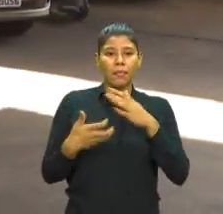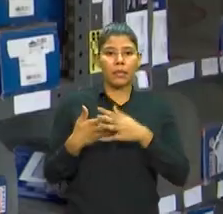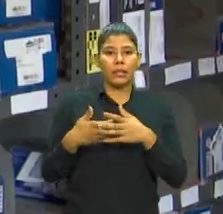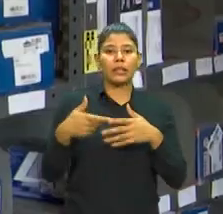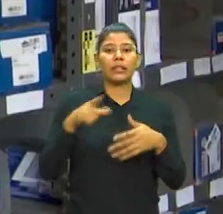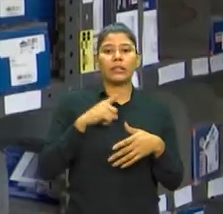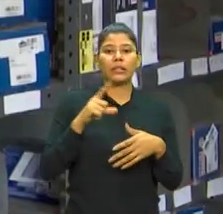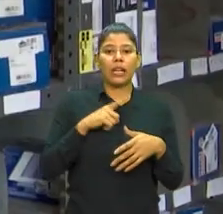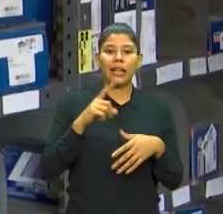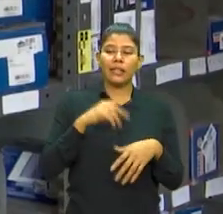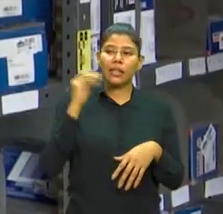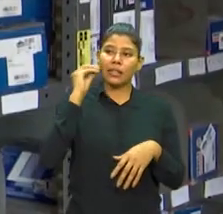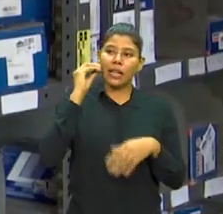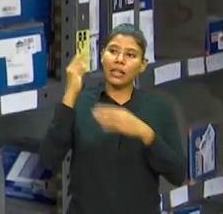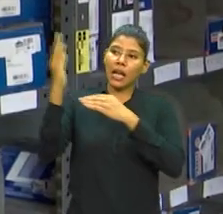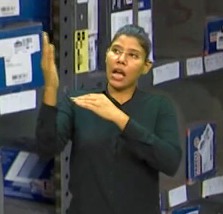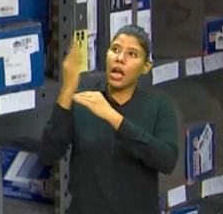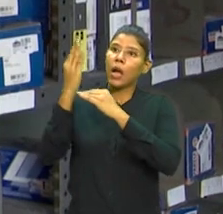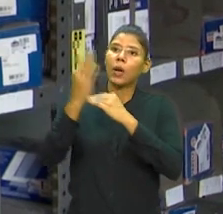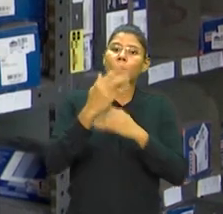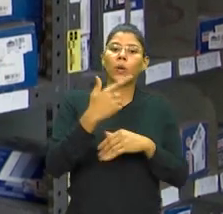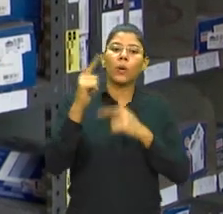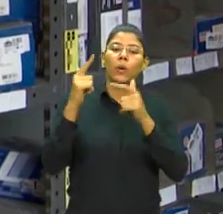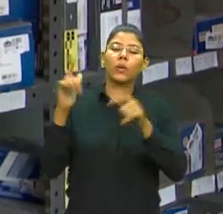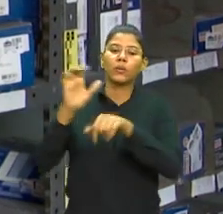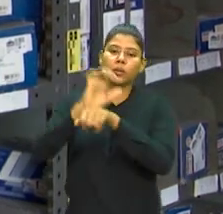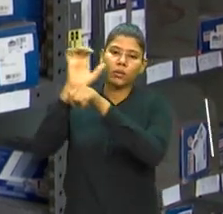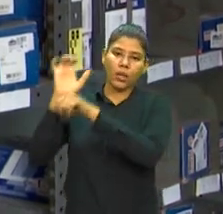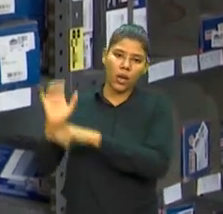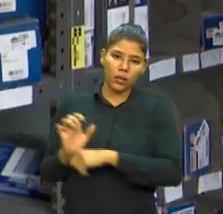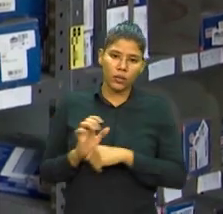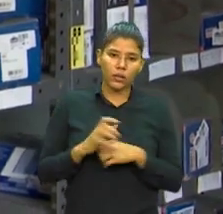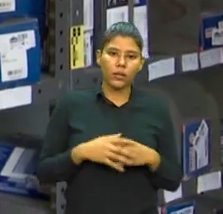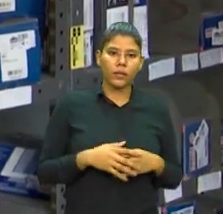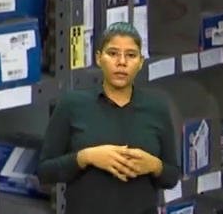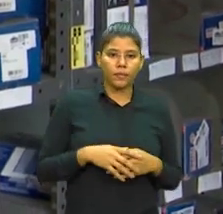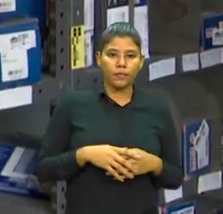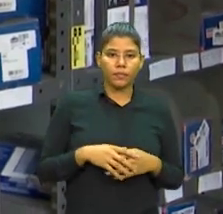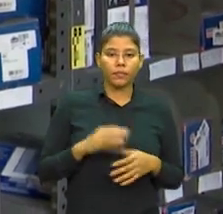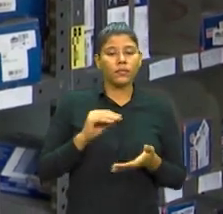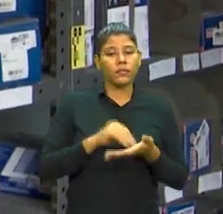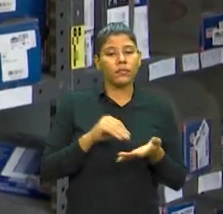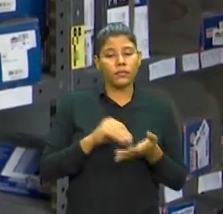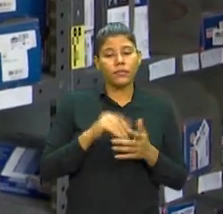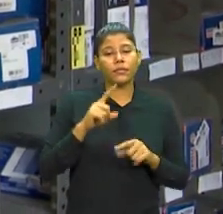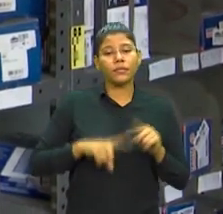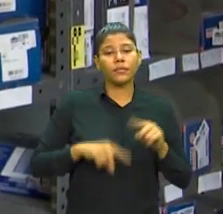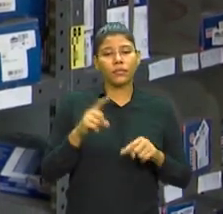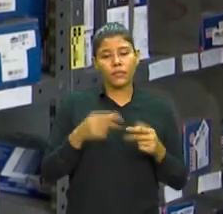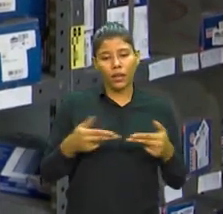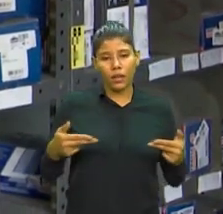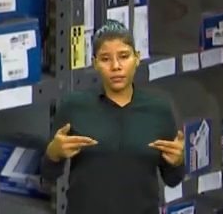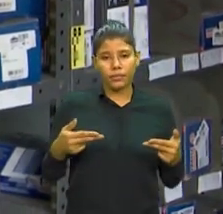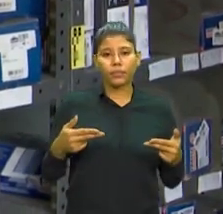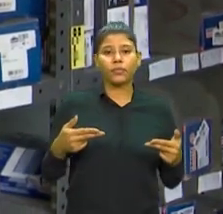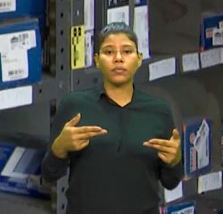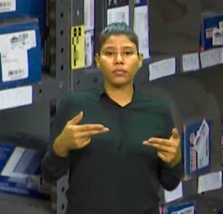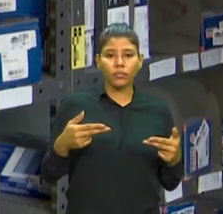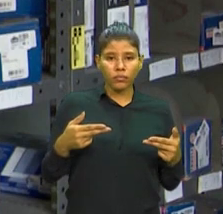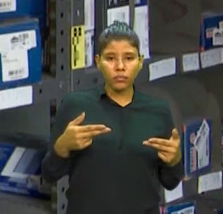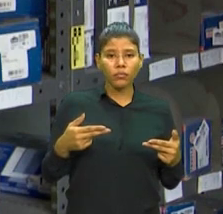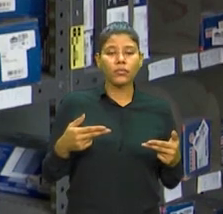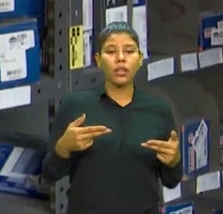estados a maior dificuldade que nós temos aqui é realmente é a falta dos produtos tá e inclusive produtos de alta